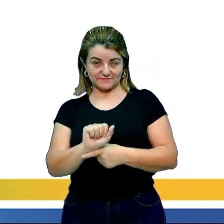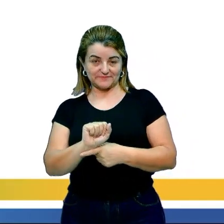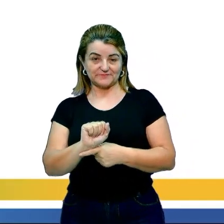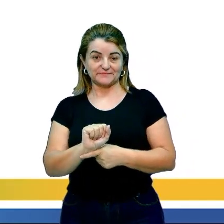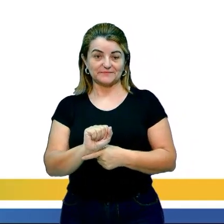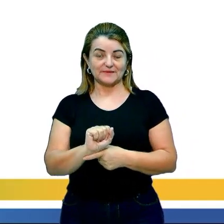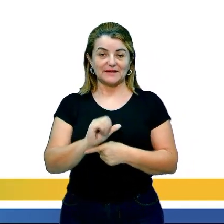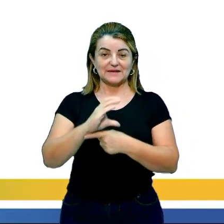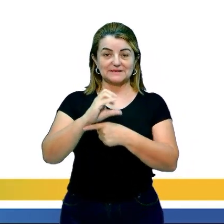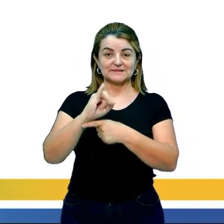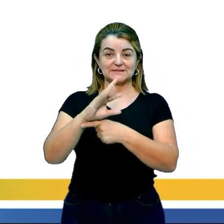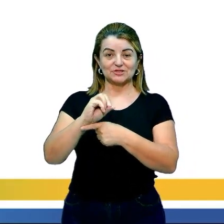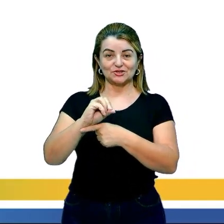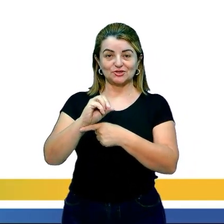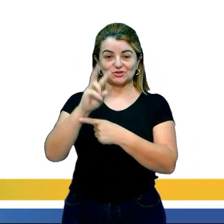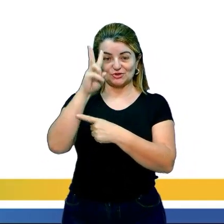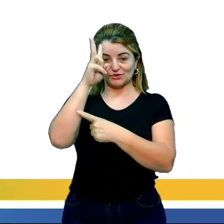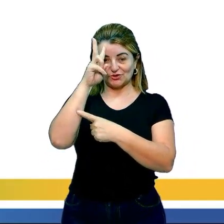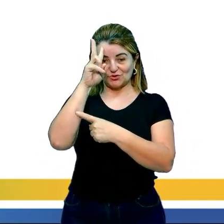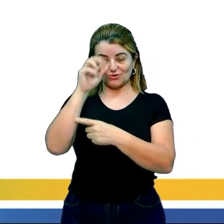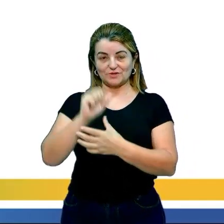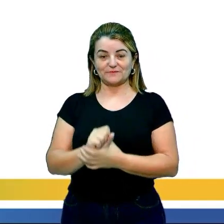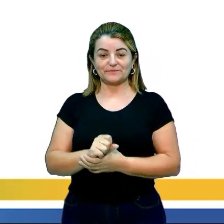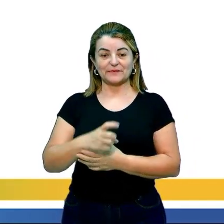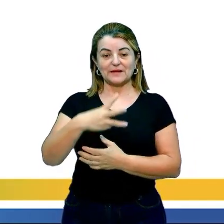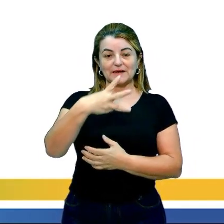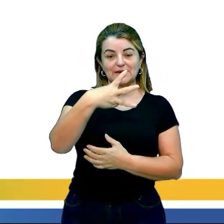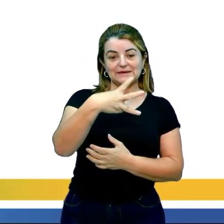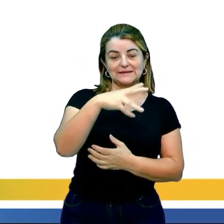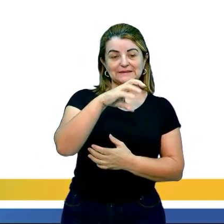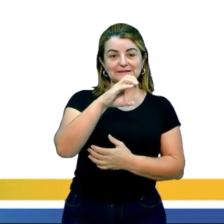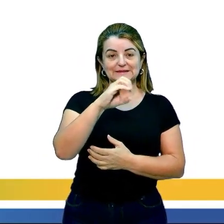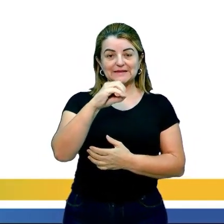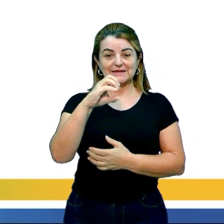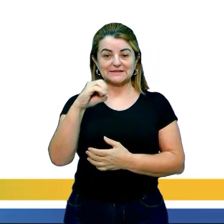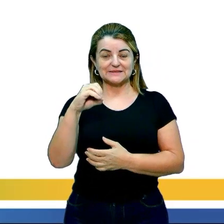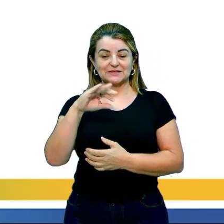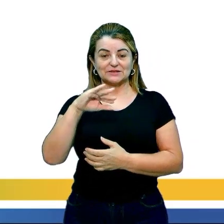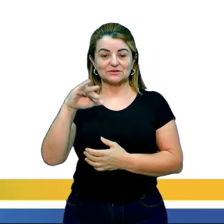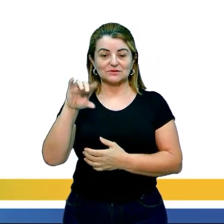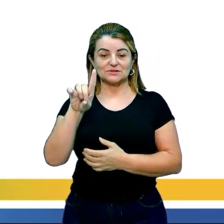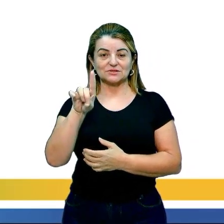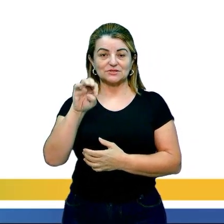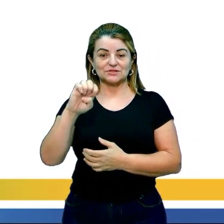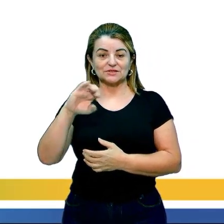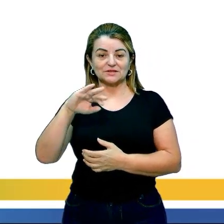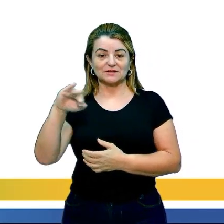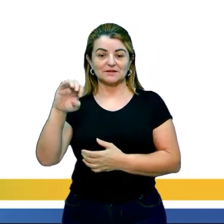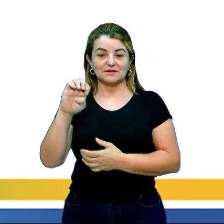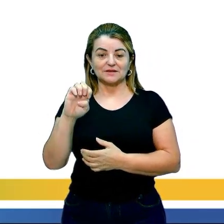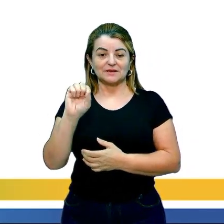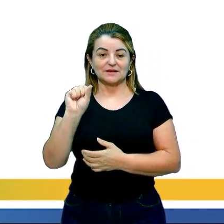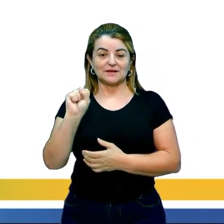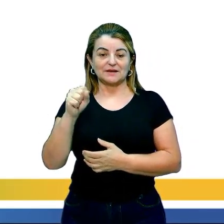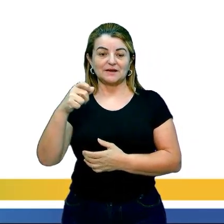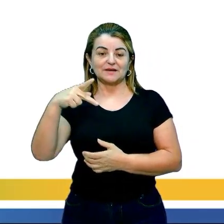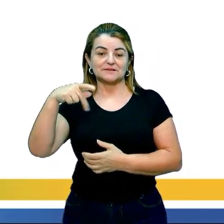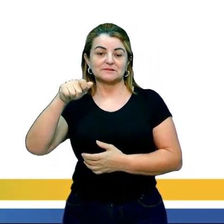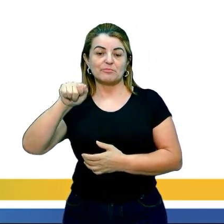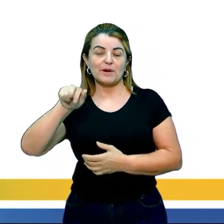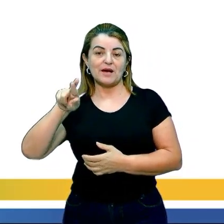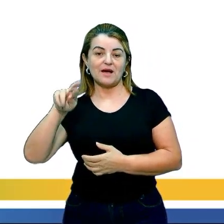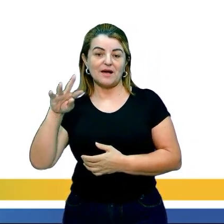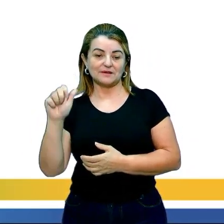Cine história né e eu trago para vocês um filme uma indicação de vocês que é 300 de